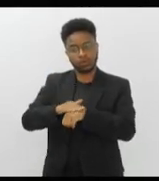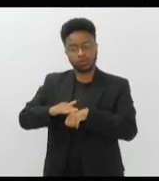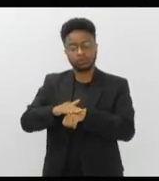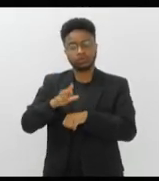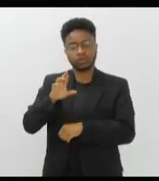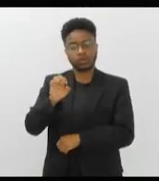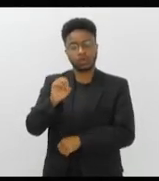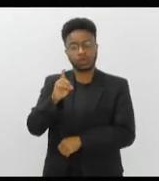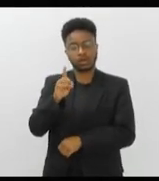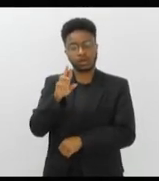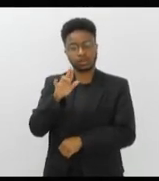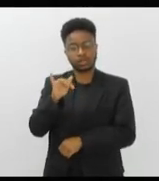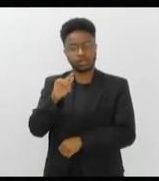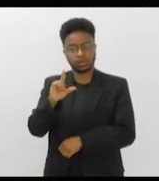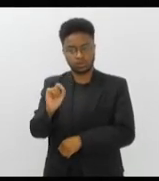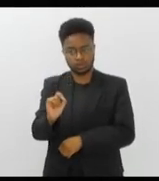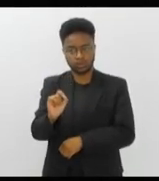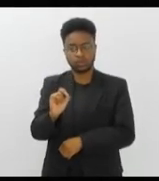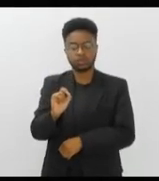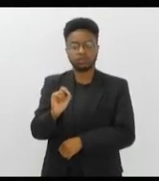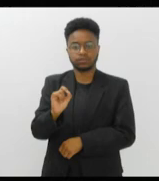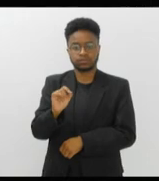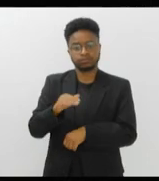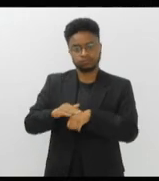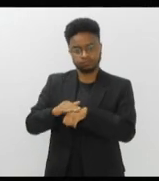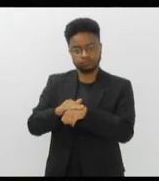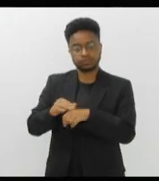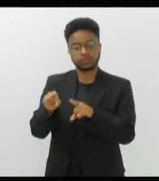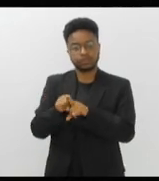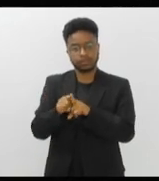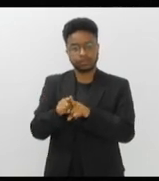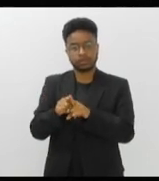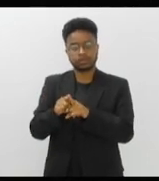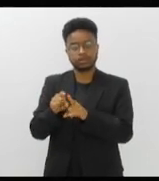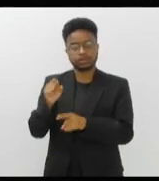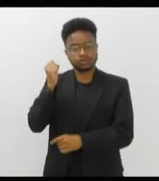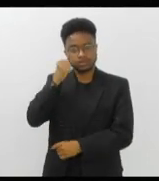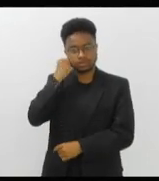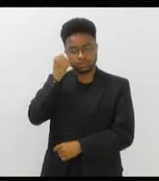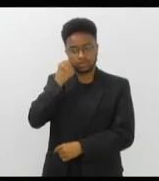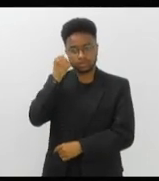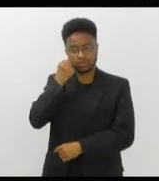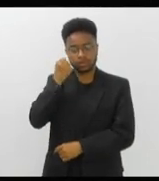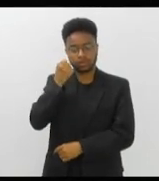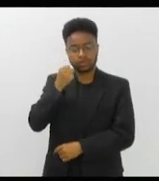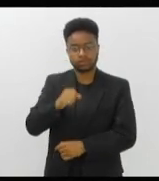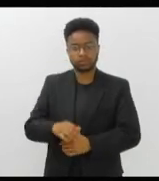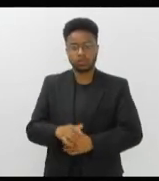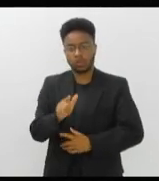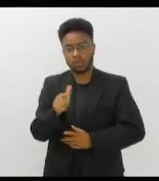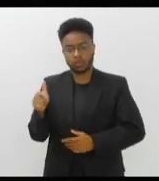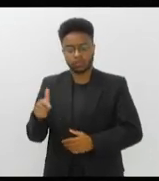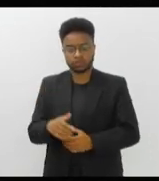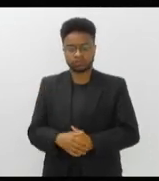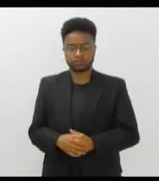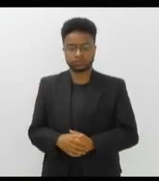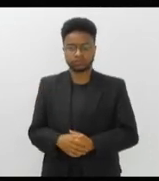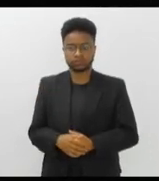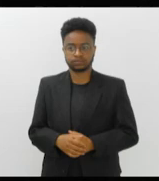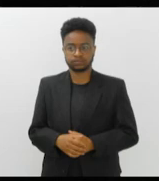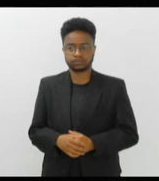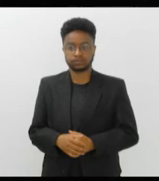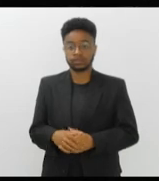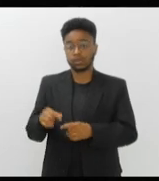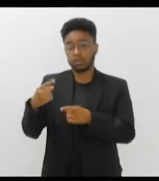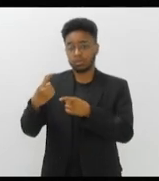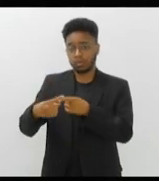Pacheco com o Senador Rodrigo Pacheco com o senador a columb n porque esta